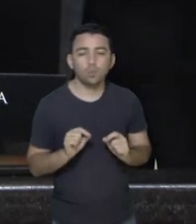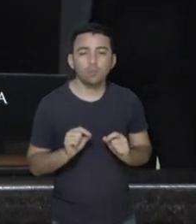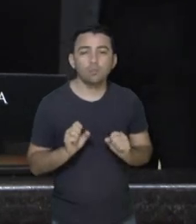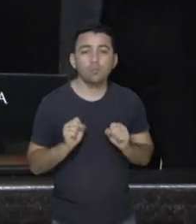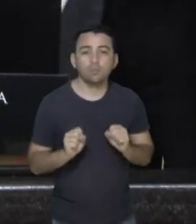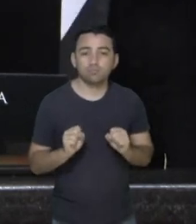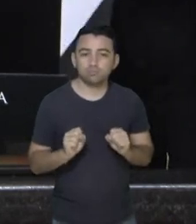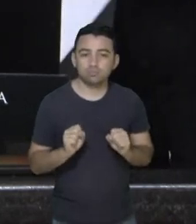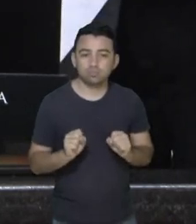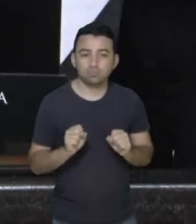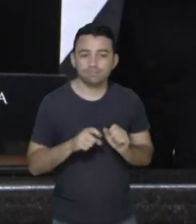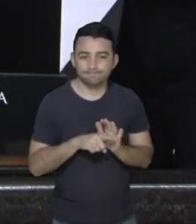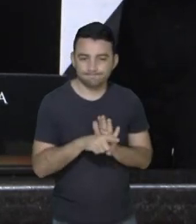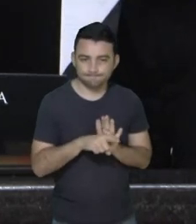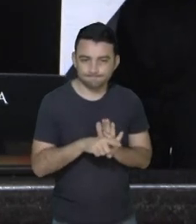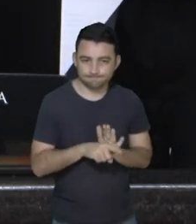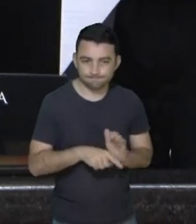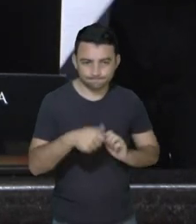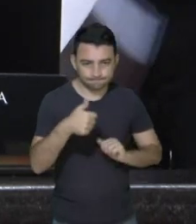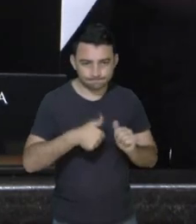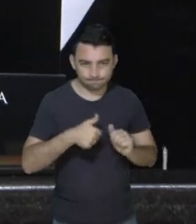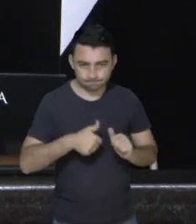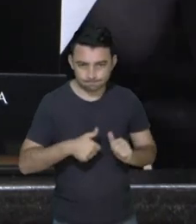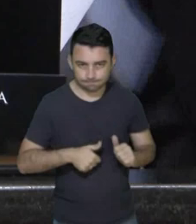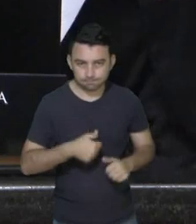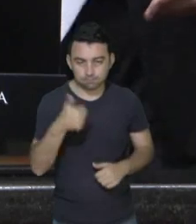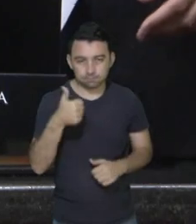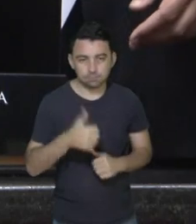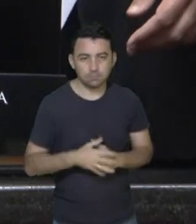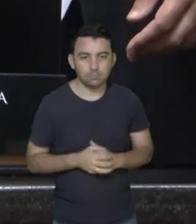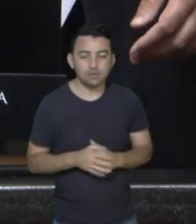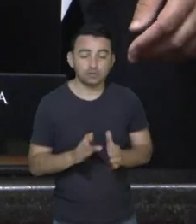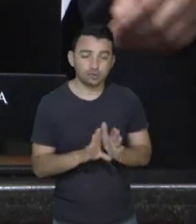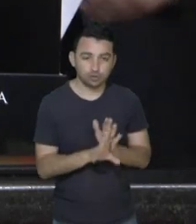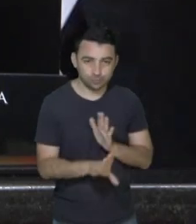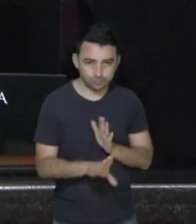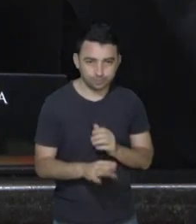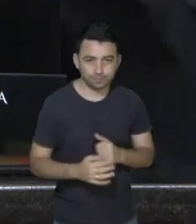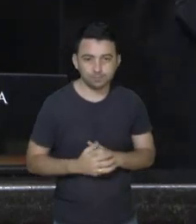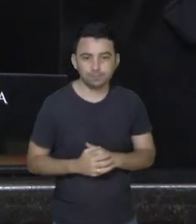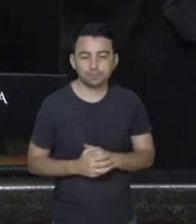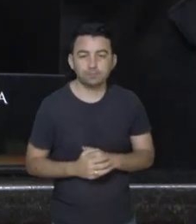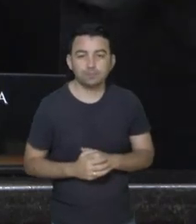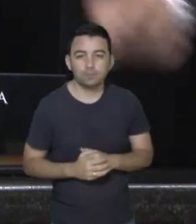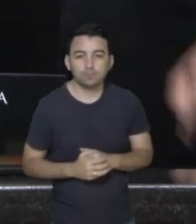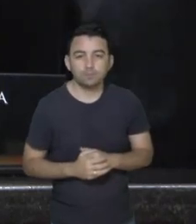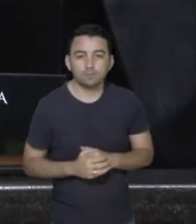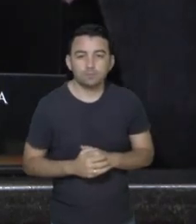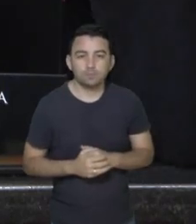ser analisado melhor. Está retirado de pauta.